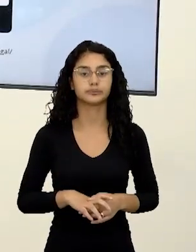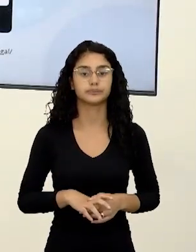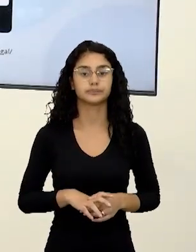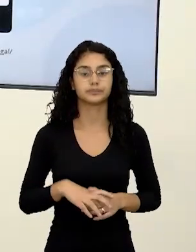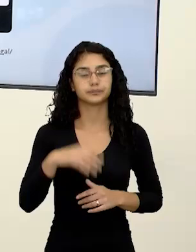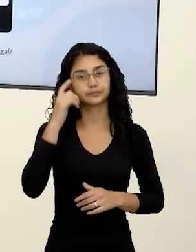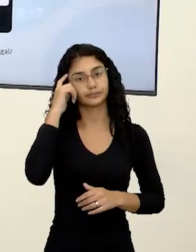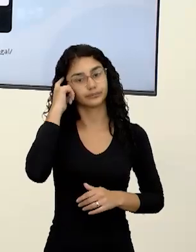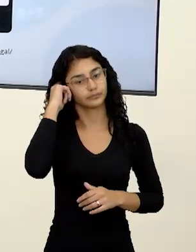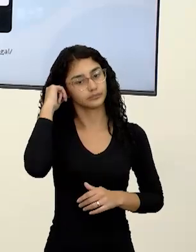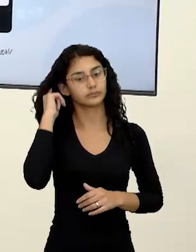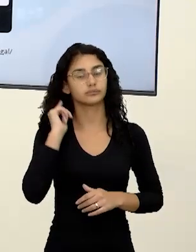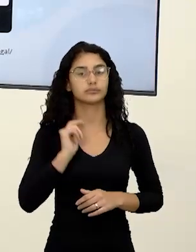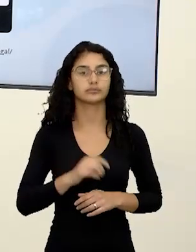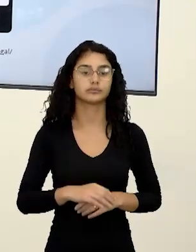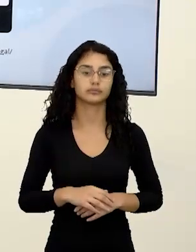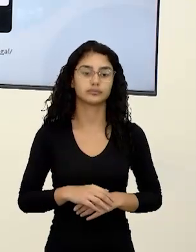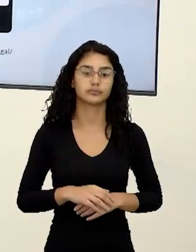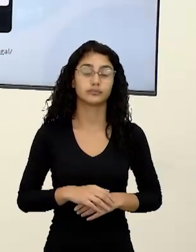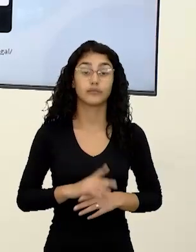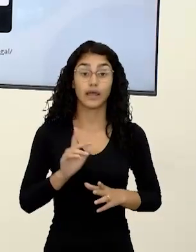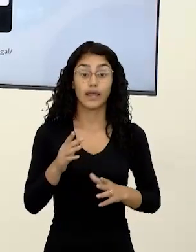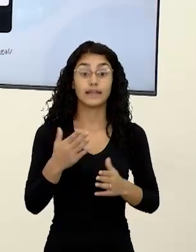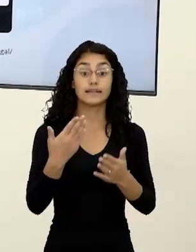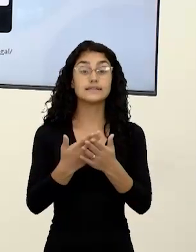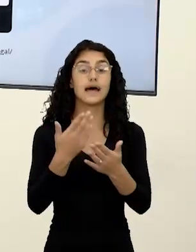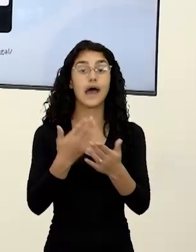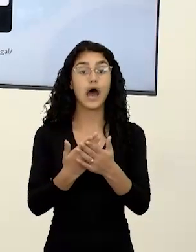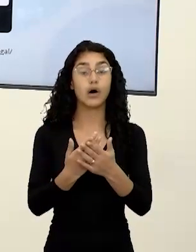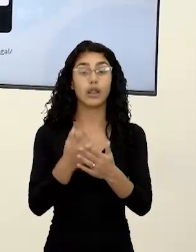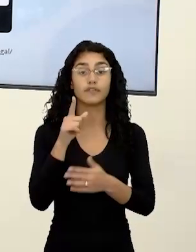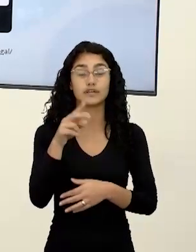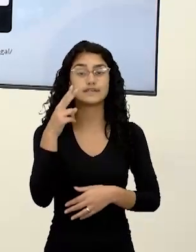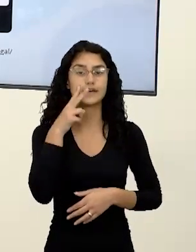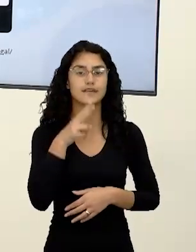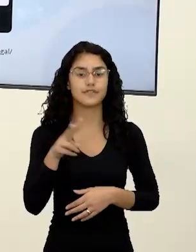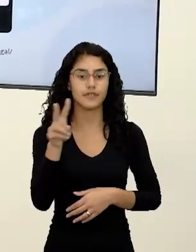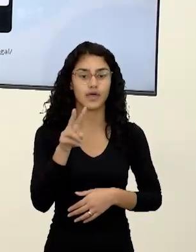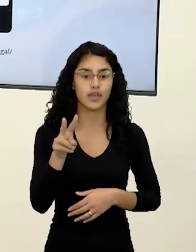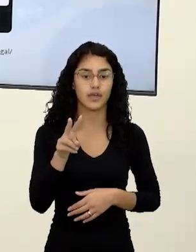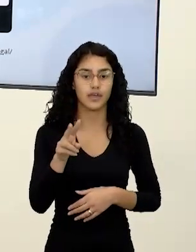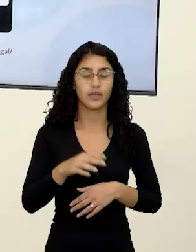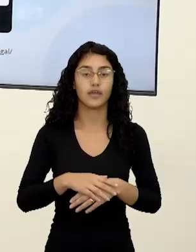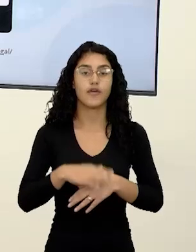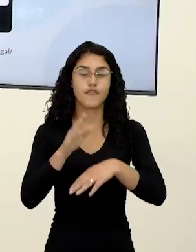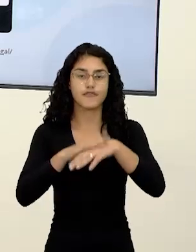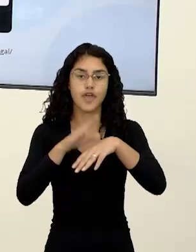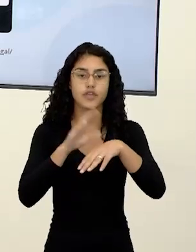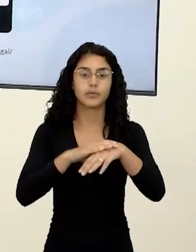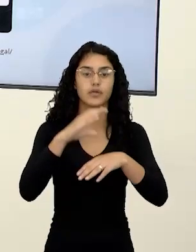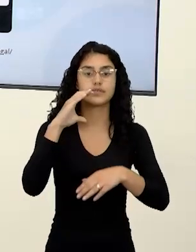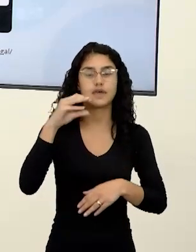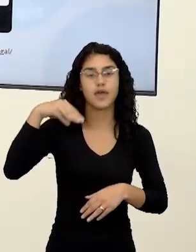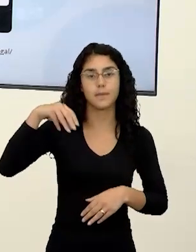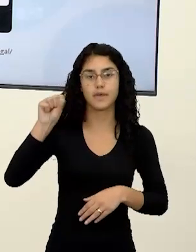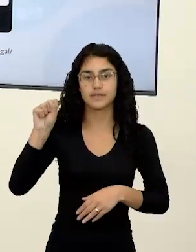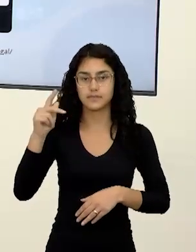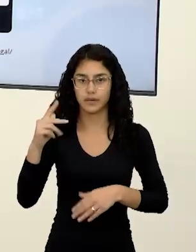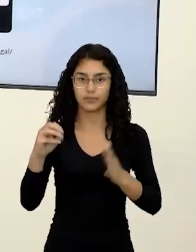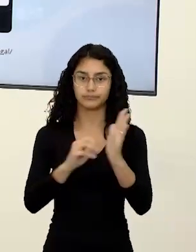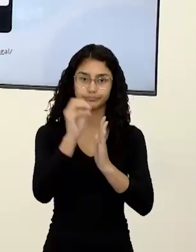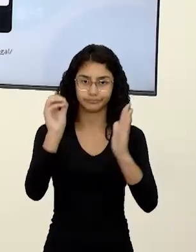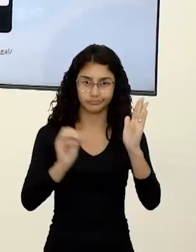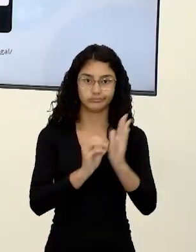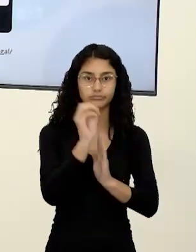Um bom exemplo, prestem depois atenção, em algumas aulas vocês vão ver embaixo, elaborado pelo CMSP, tá? Isso quer dizer que justamente ele está dizendo